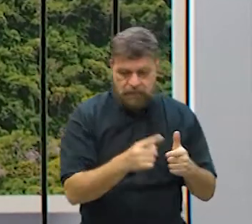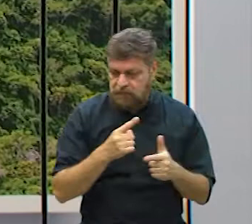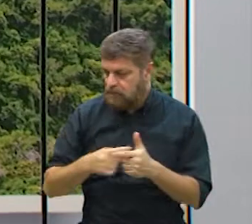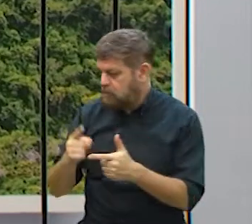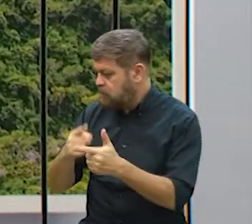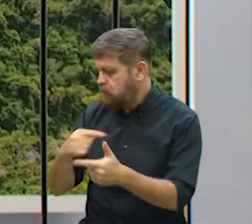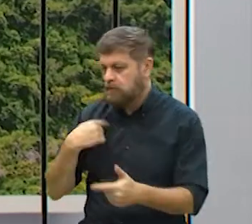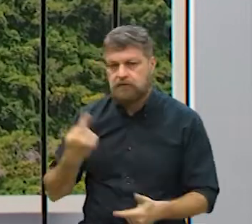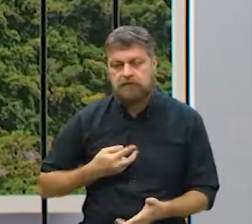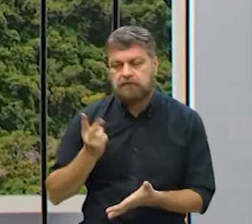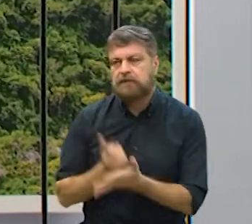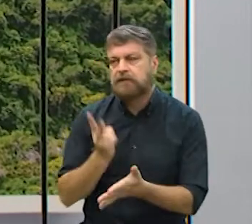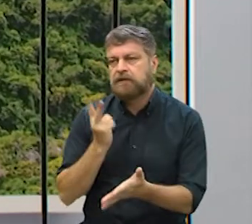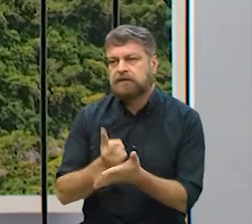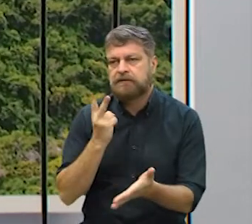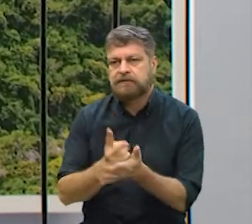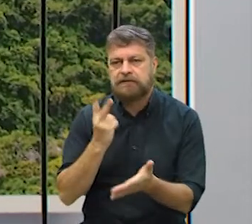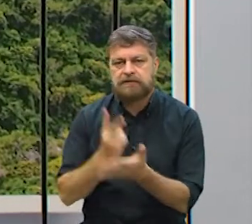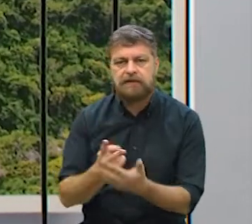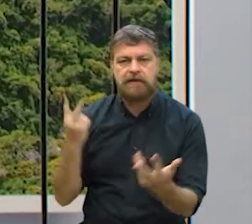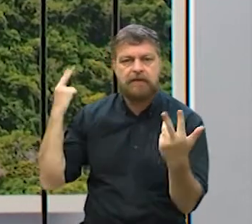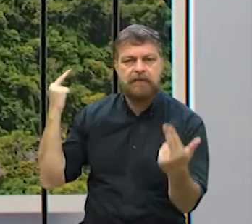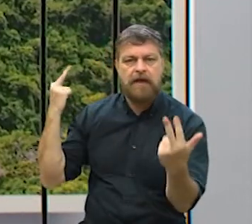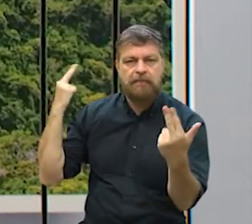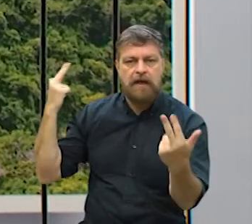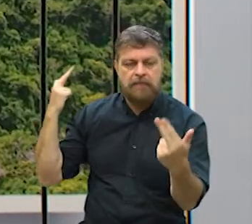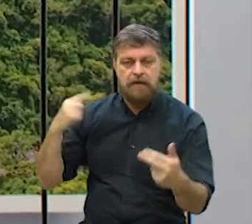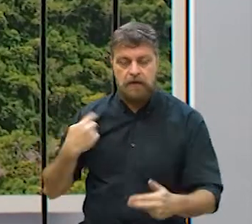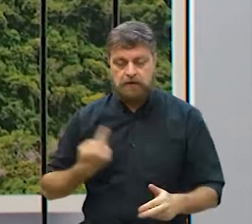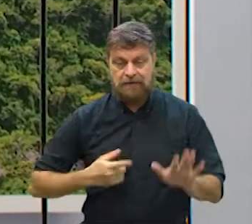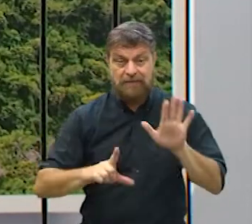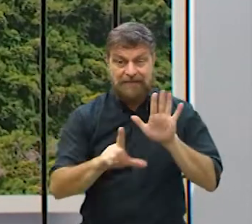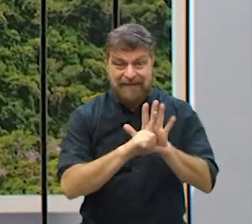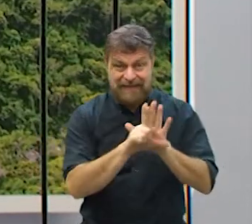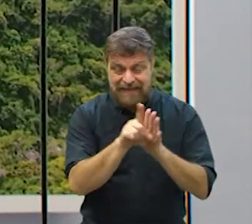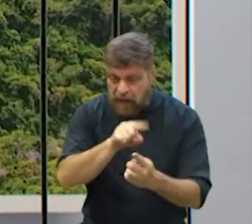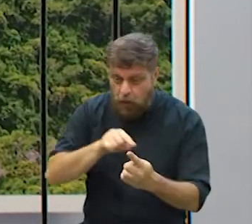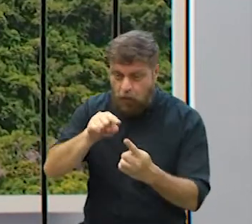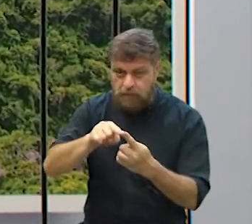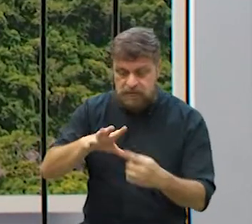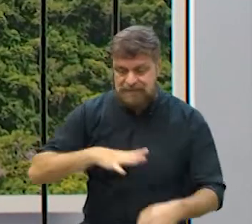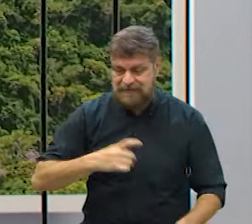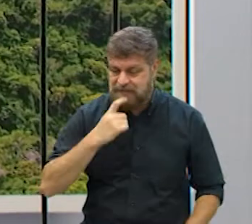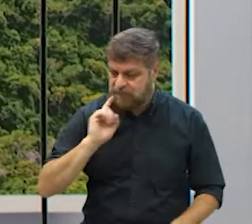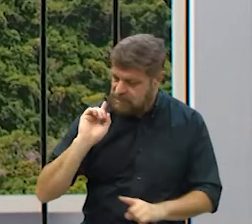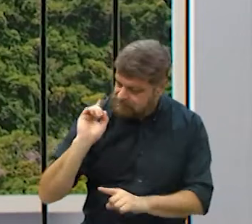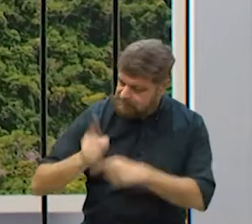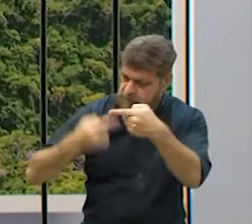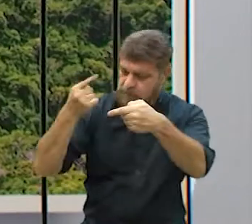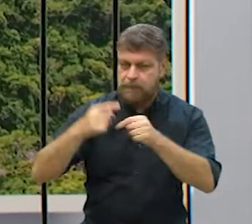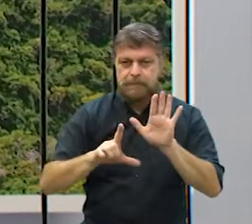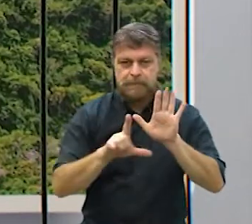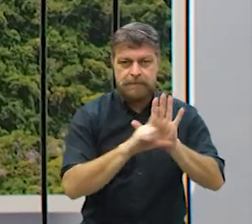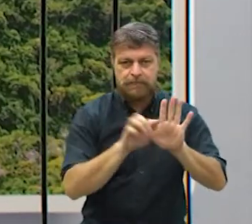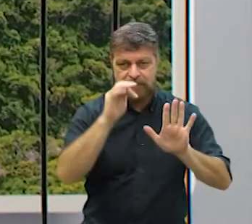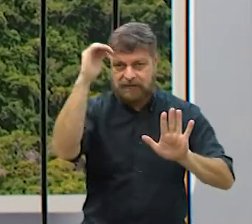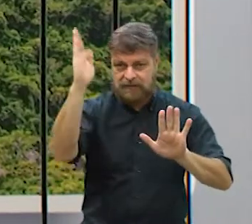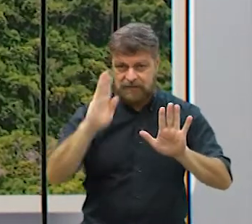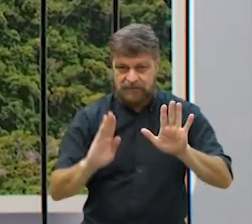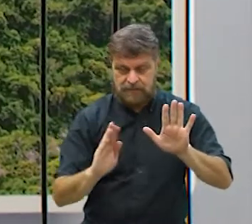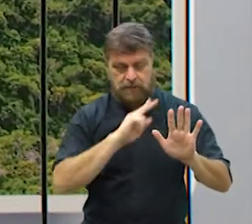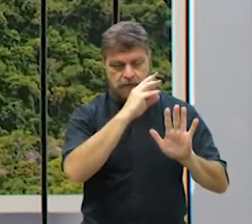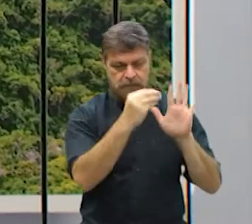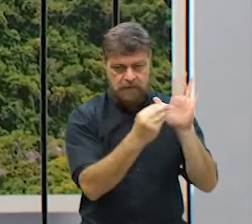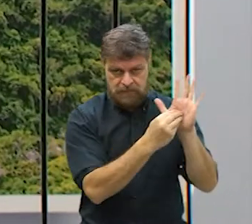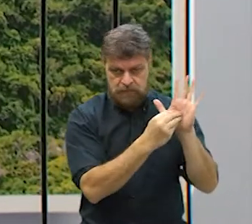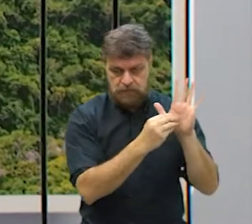nós não vamos sair do lugar. Nós temos que ter lei que garanta o progresso na cidade de Campinas. A lei federal,